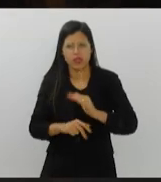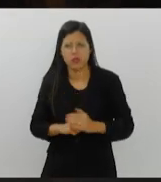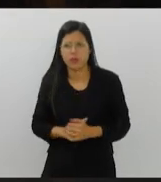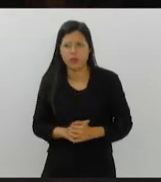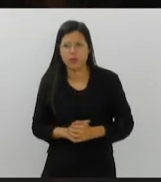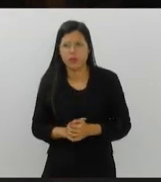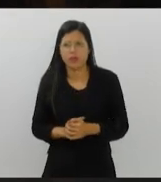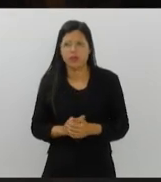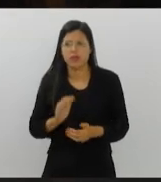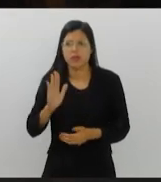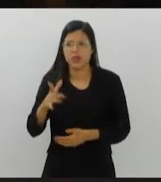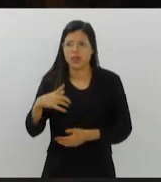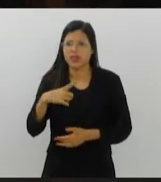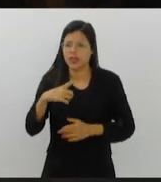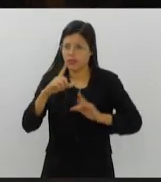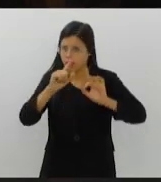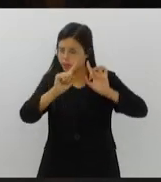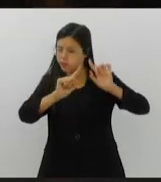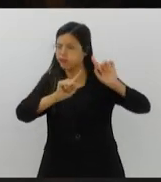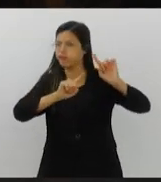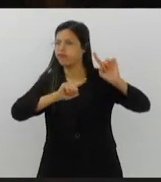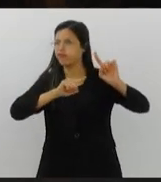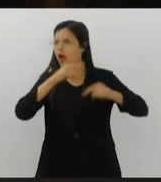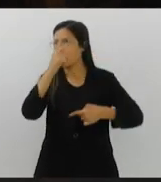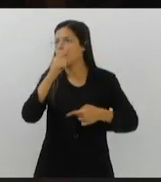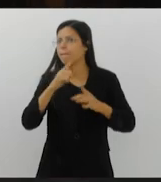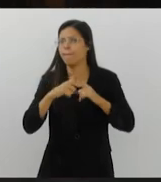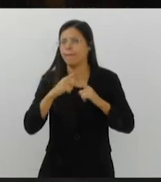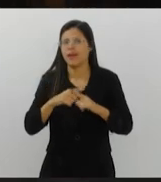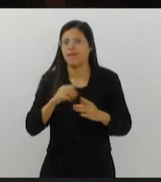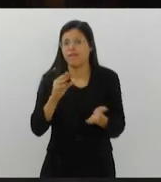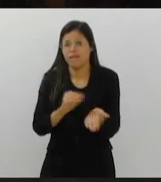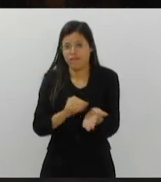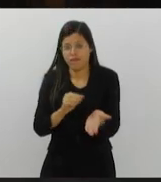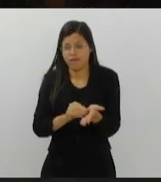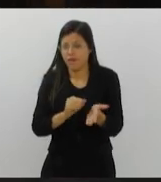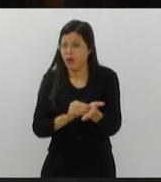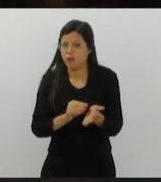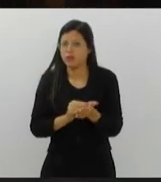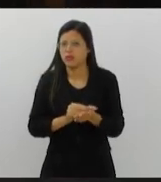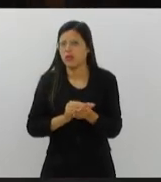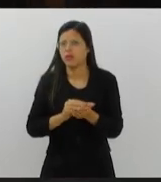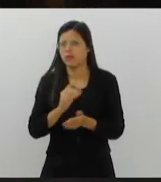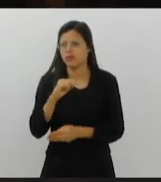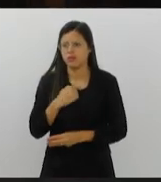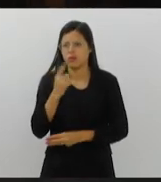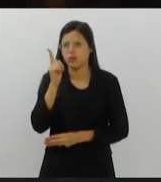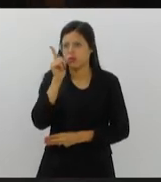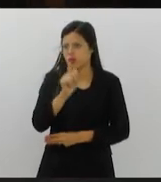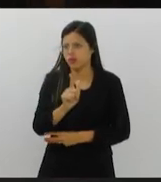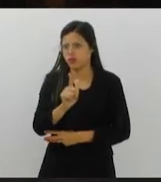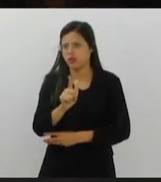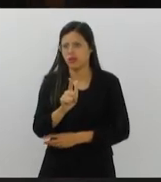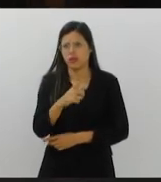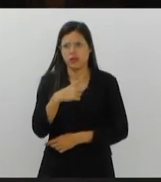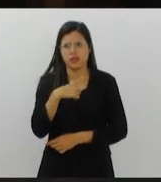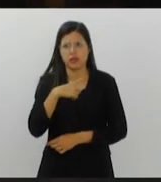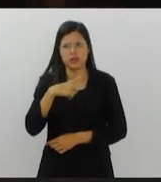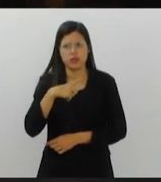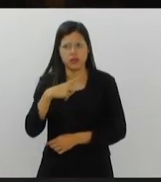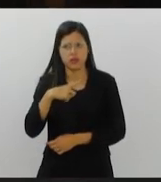Já houve muito avanço, mas ainda falta muito para que nós possamos obter